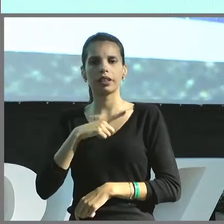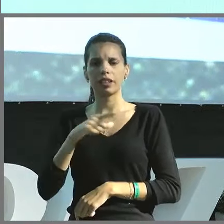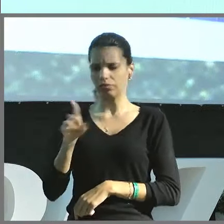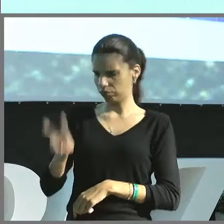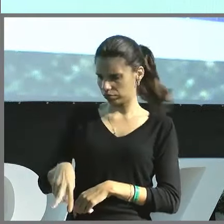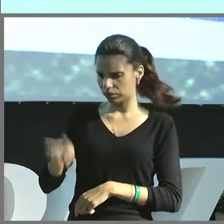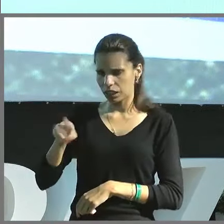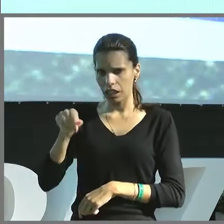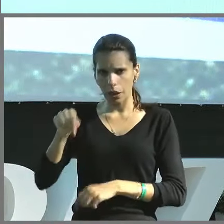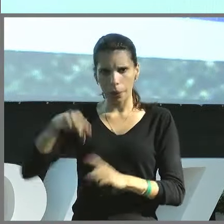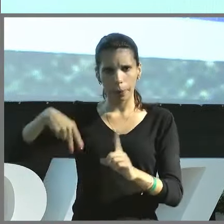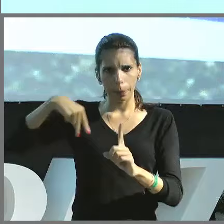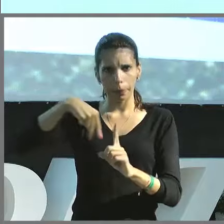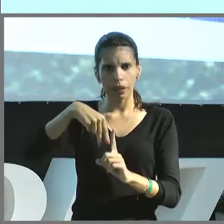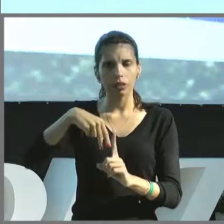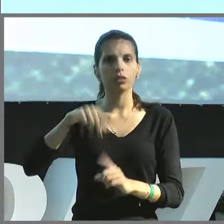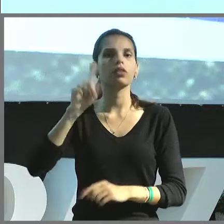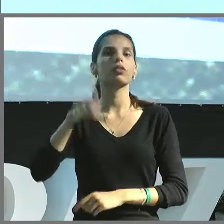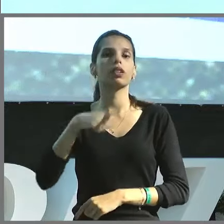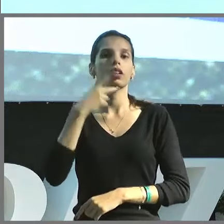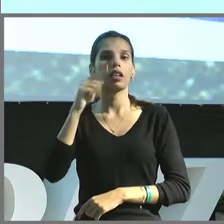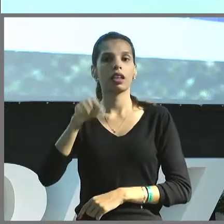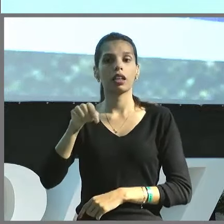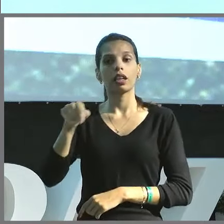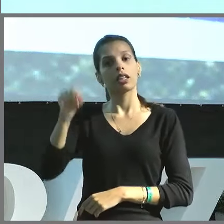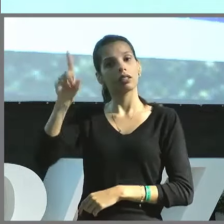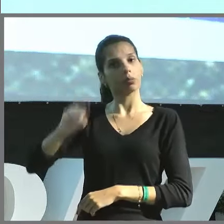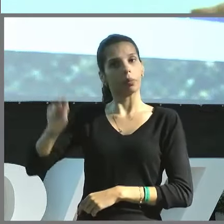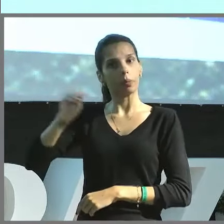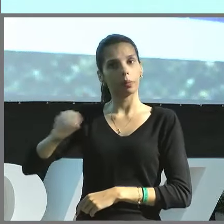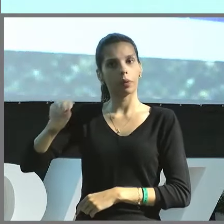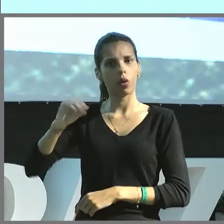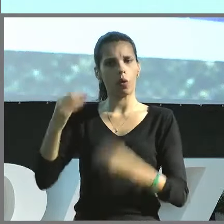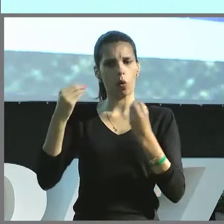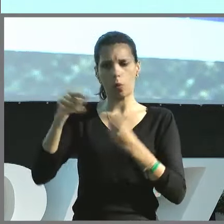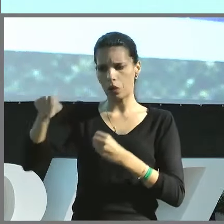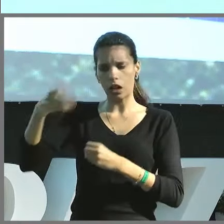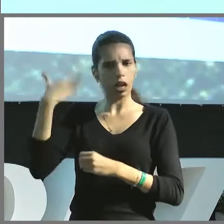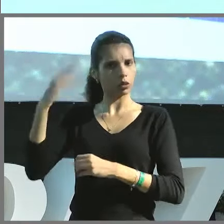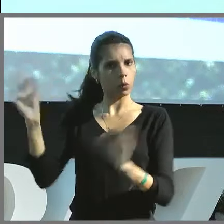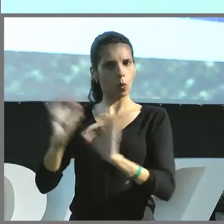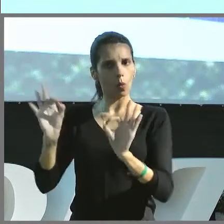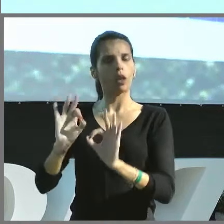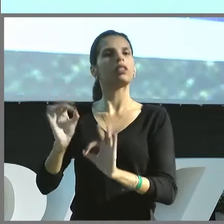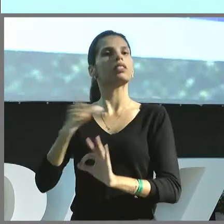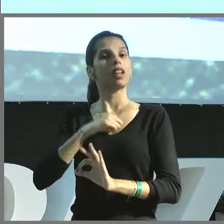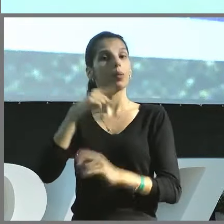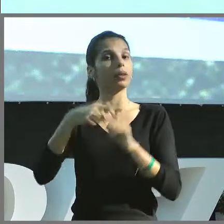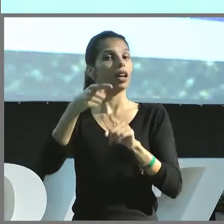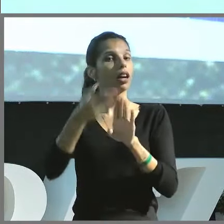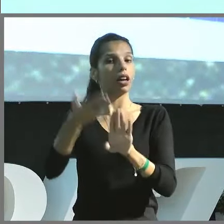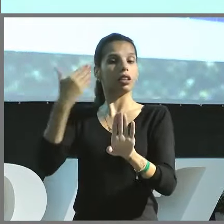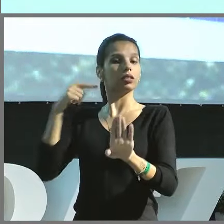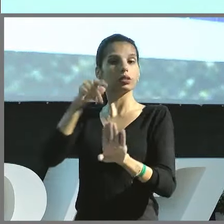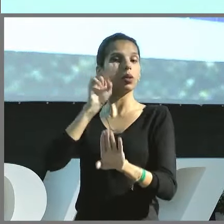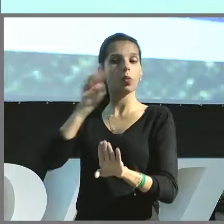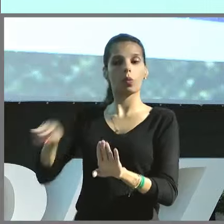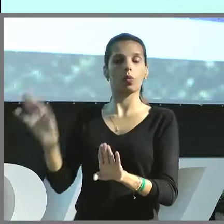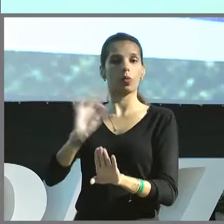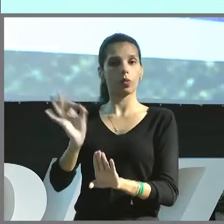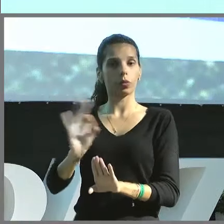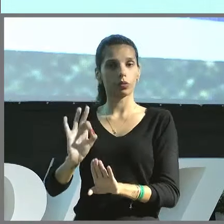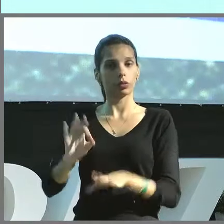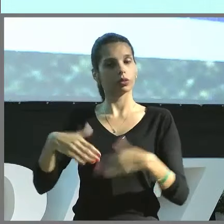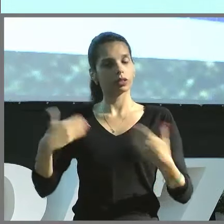errada. Eu disse: não, é o cara pela qual tu estás falando. Ele disse: mas esse cara não estava aqui, estava, é tu que não viste. E a